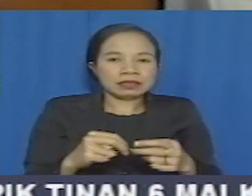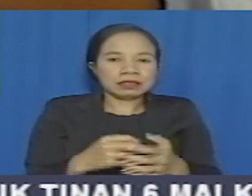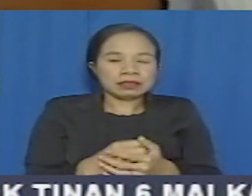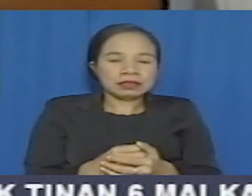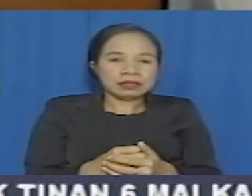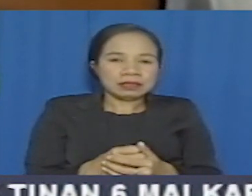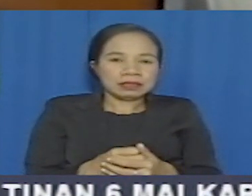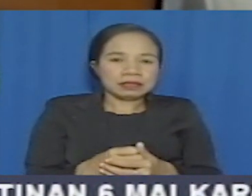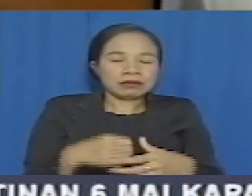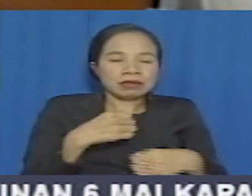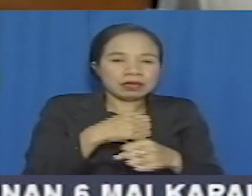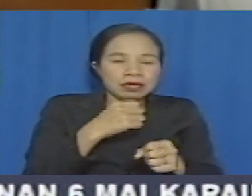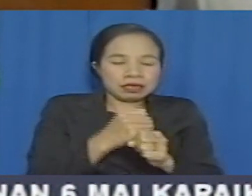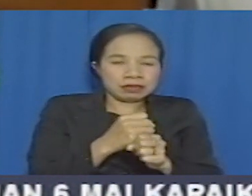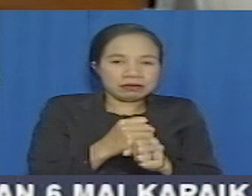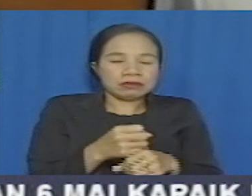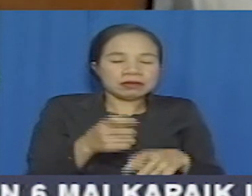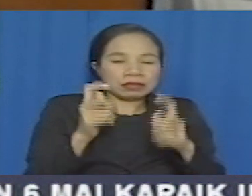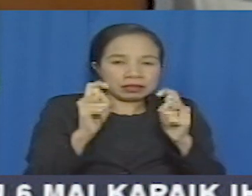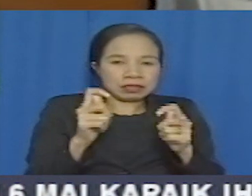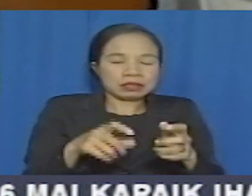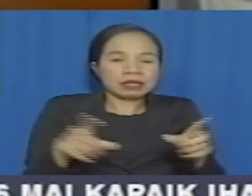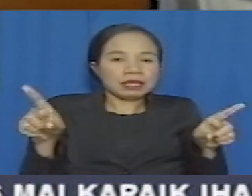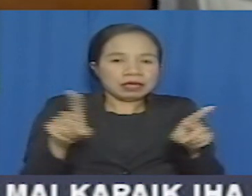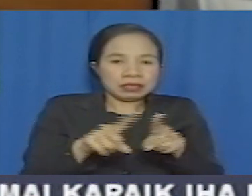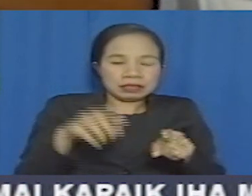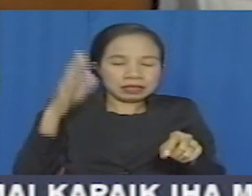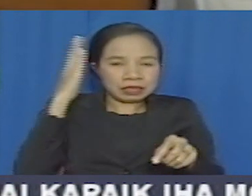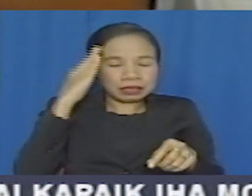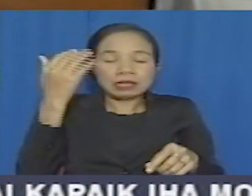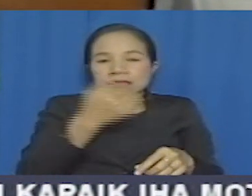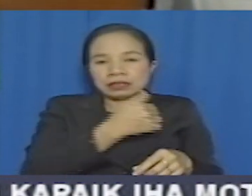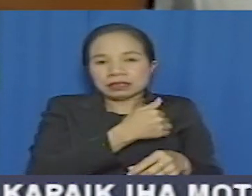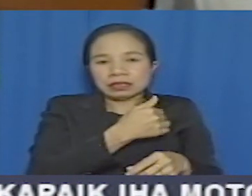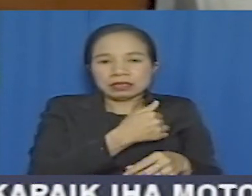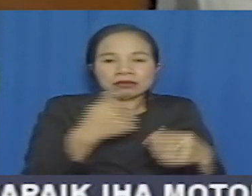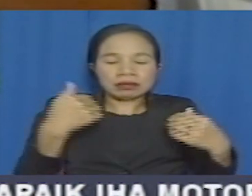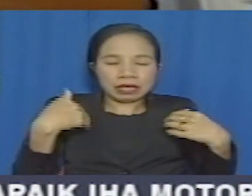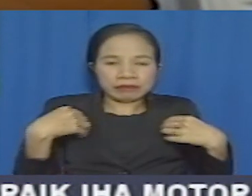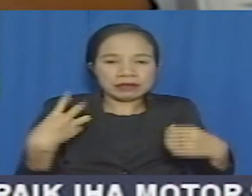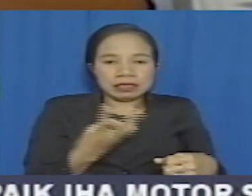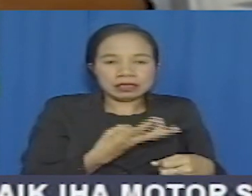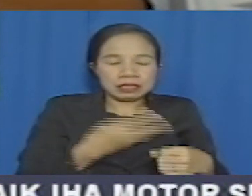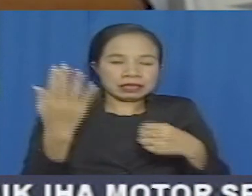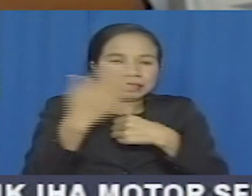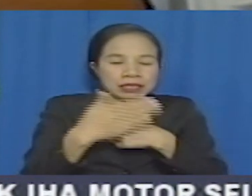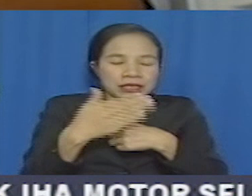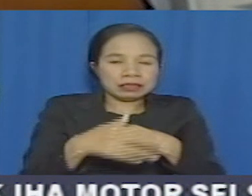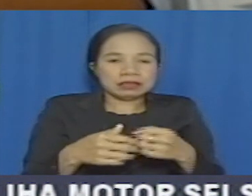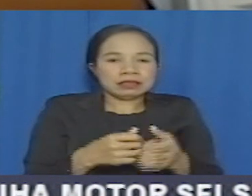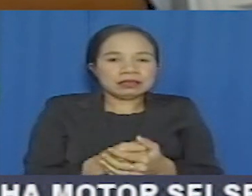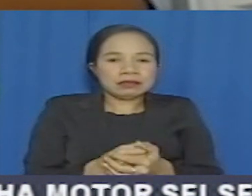sekuensia genomika. Sekuensia ida ne ada sang ita tene kata sidau iha ita nirai. Ita tengki manda